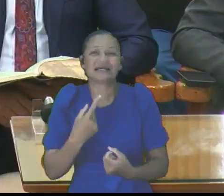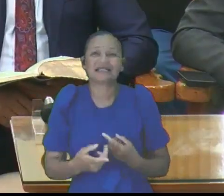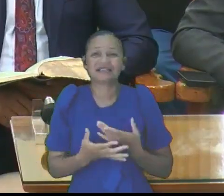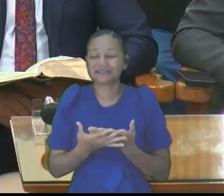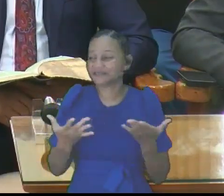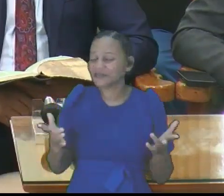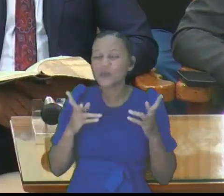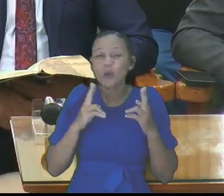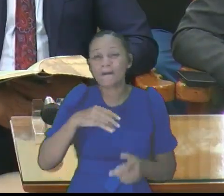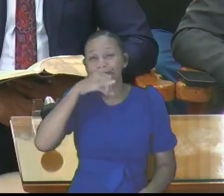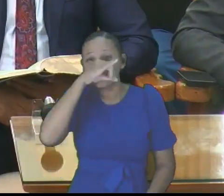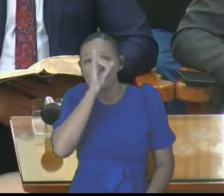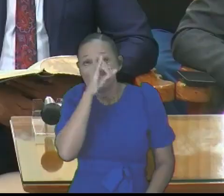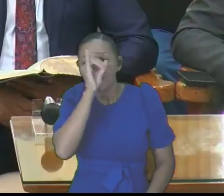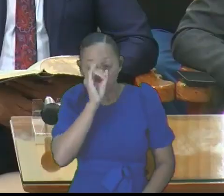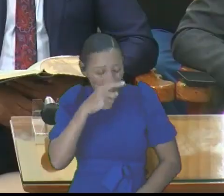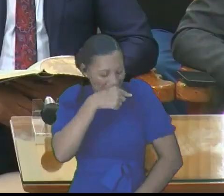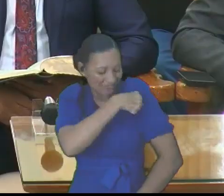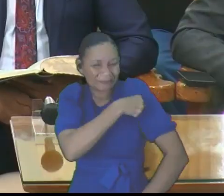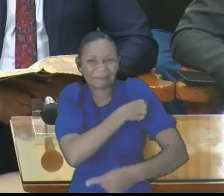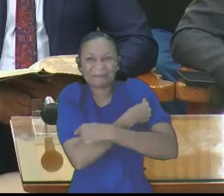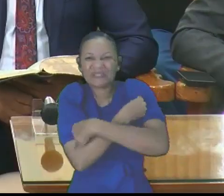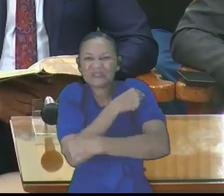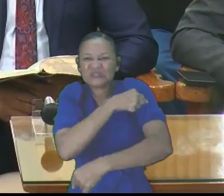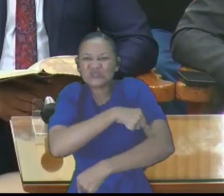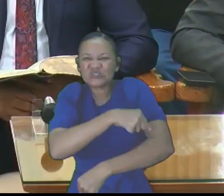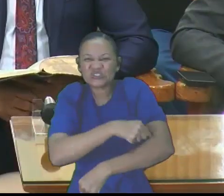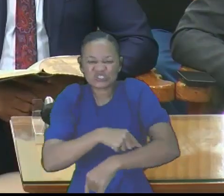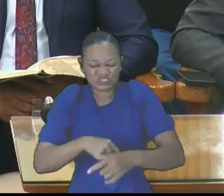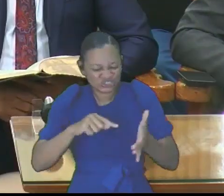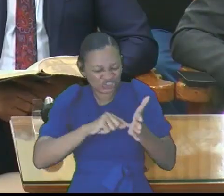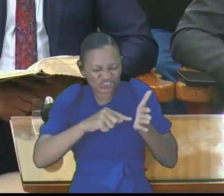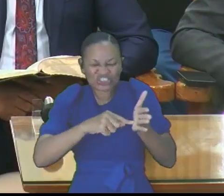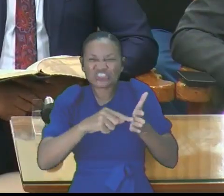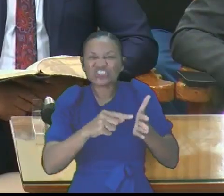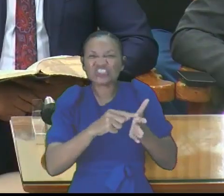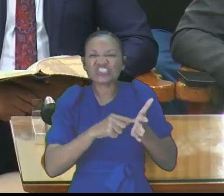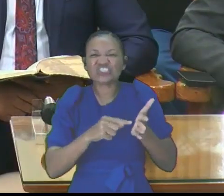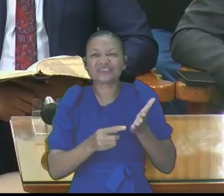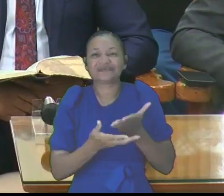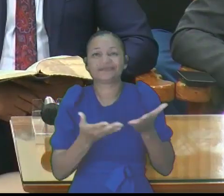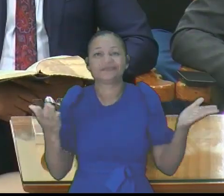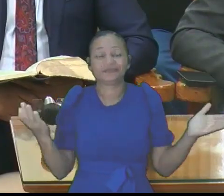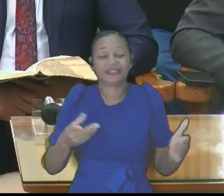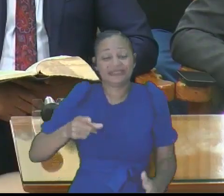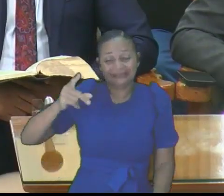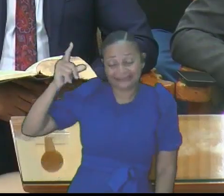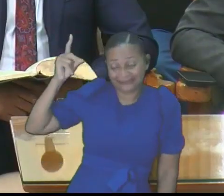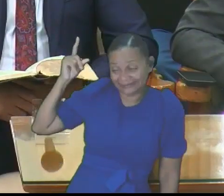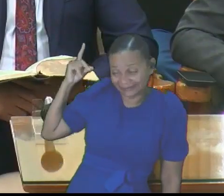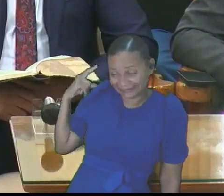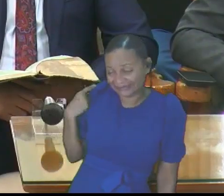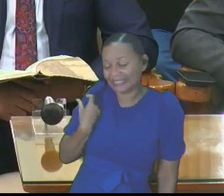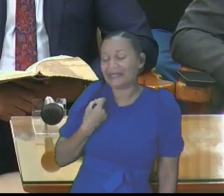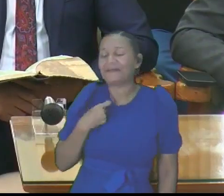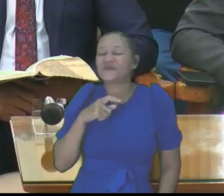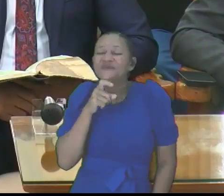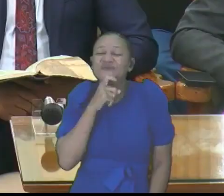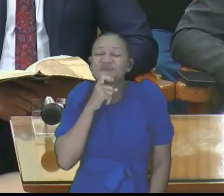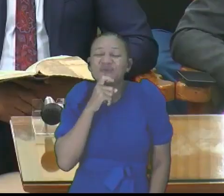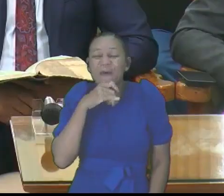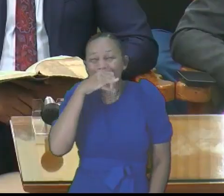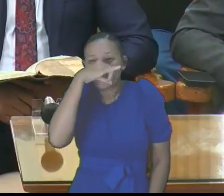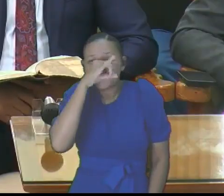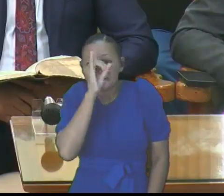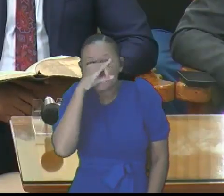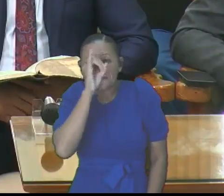porco-espinho. Glória a Jesus. Porco-espinho. No tempo do frio, os porcos-espinhos, eles têm que